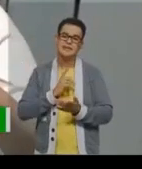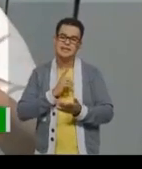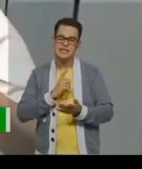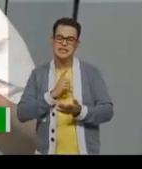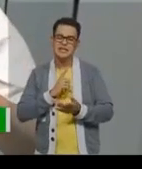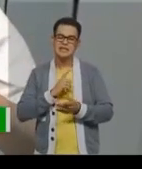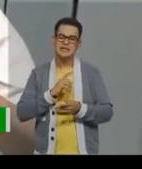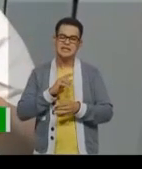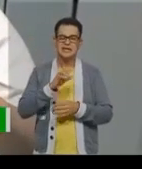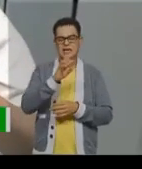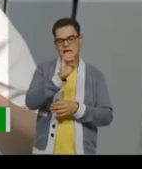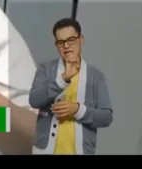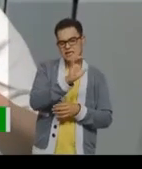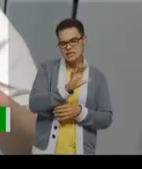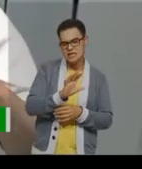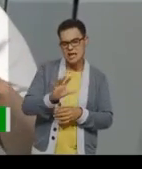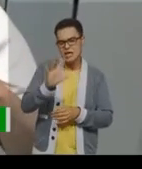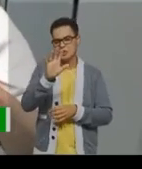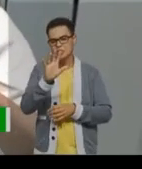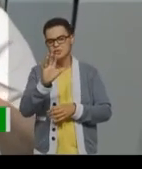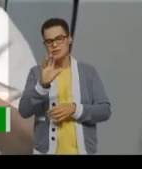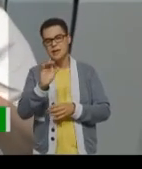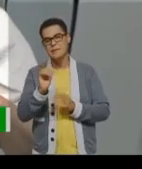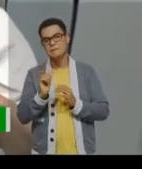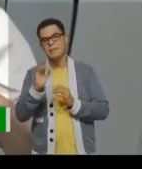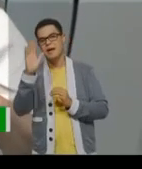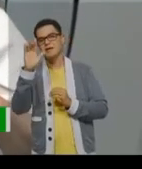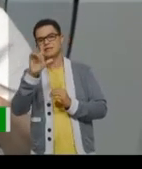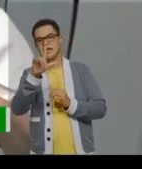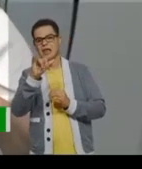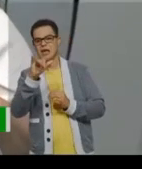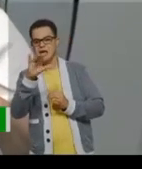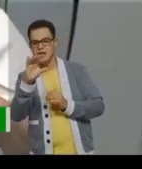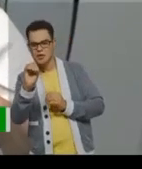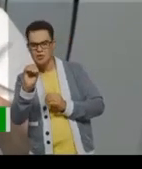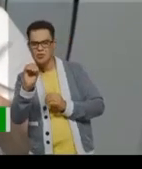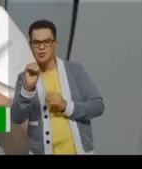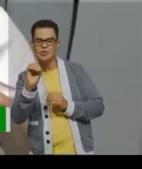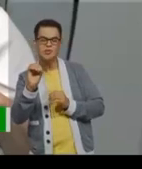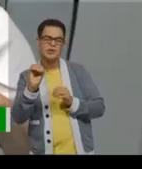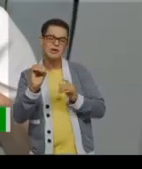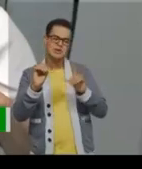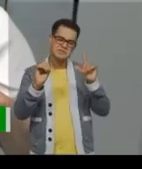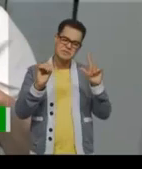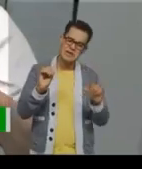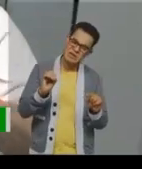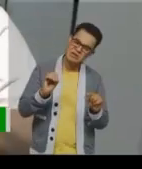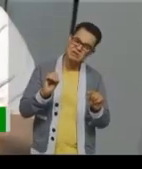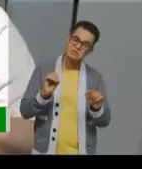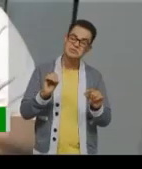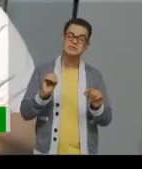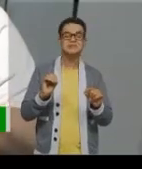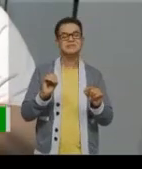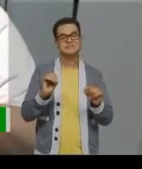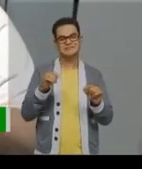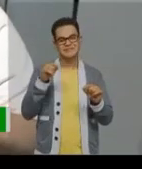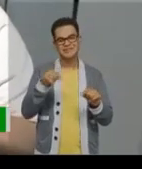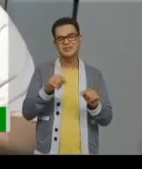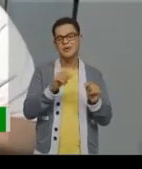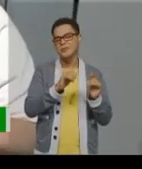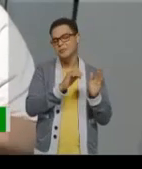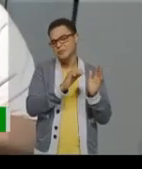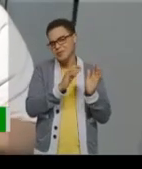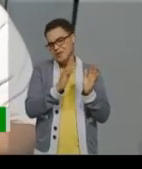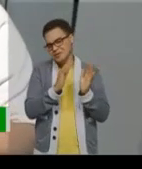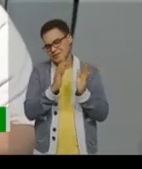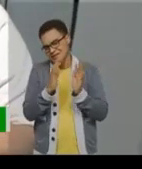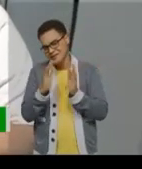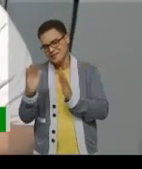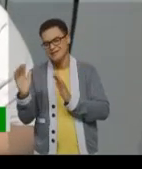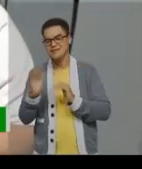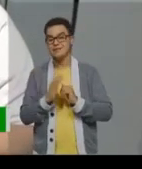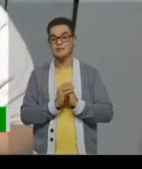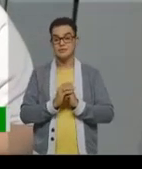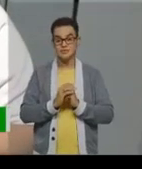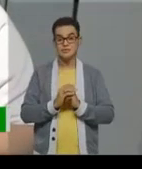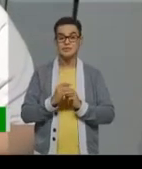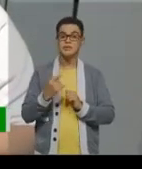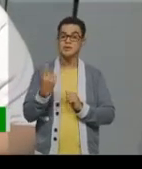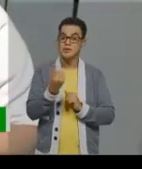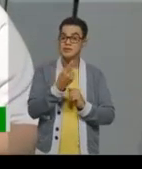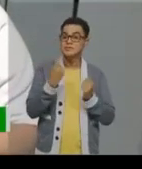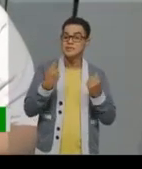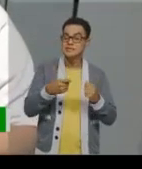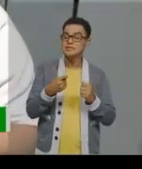mais ou menos laicos, porque a laicidade é um processo. Mas o que a gente deve lutar é para que todas